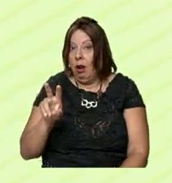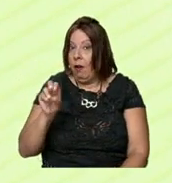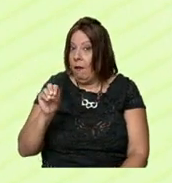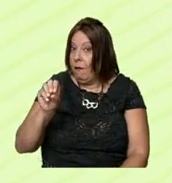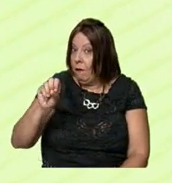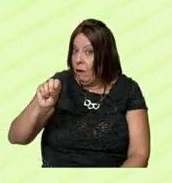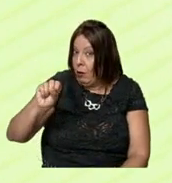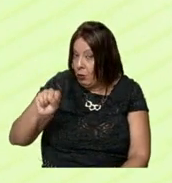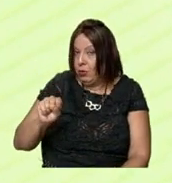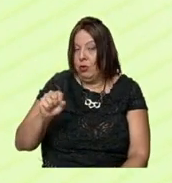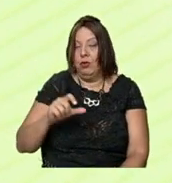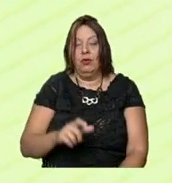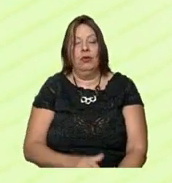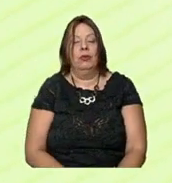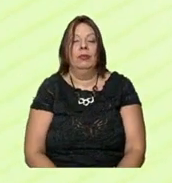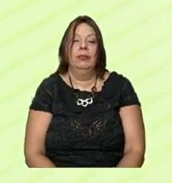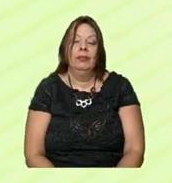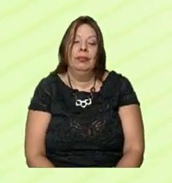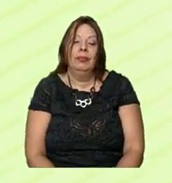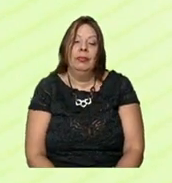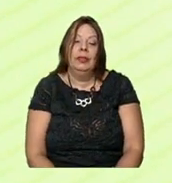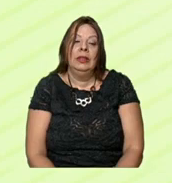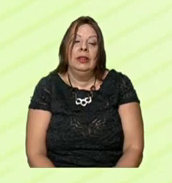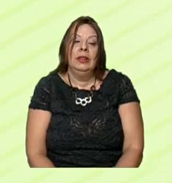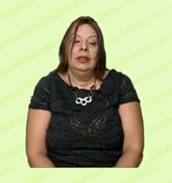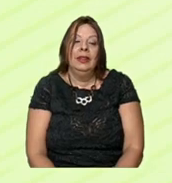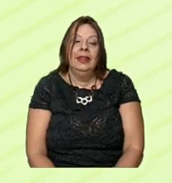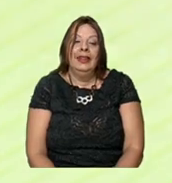realizar sonhos.